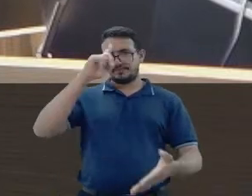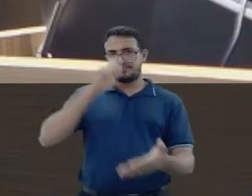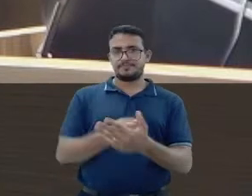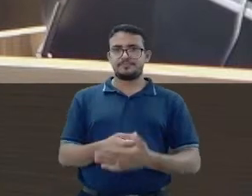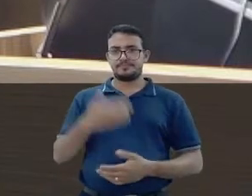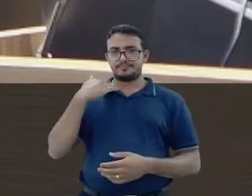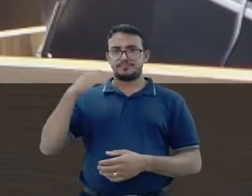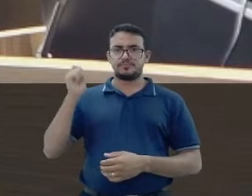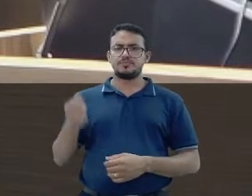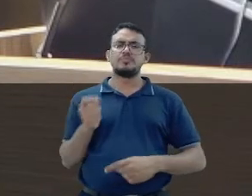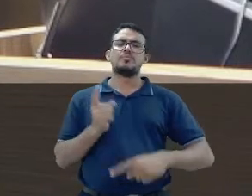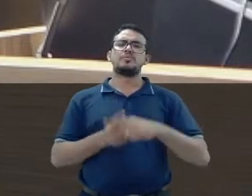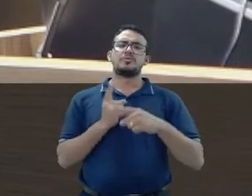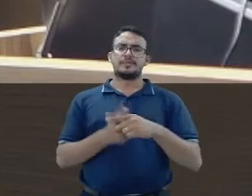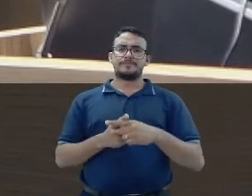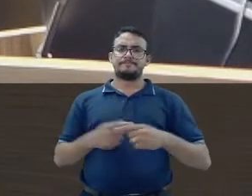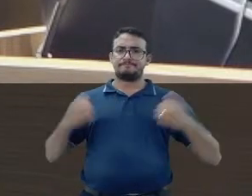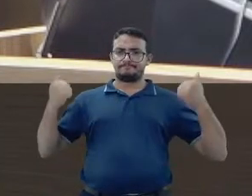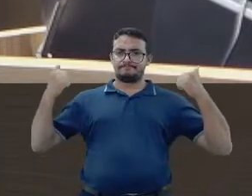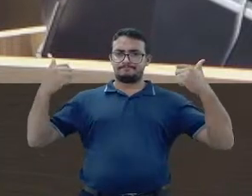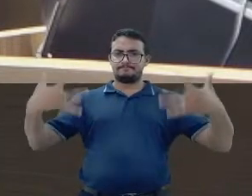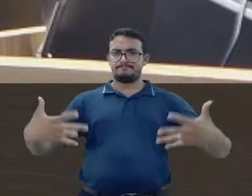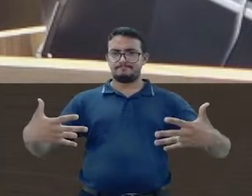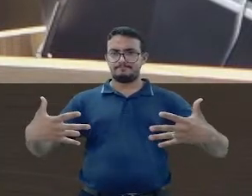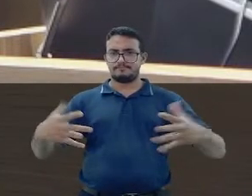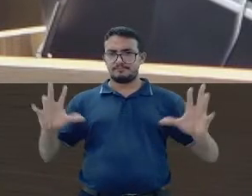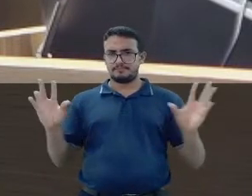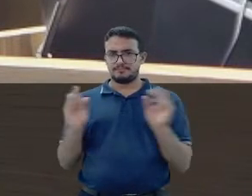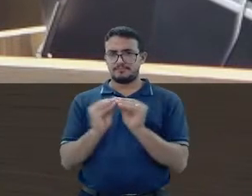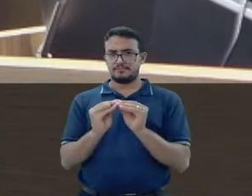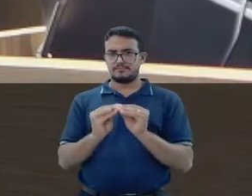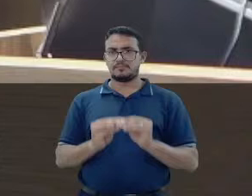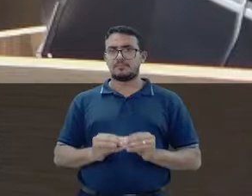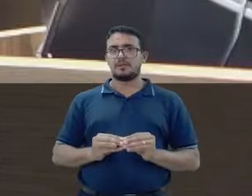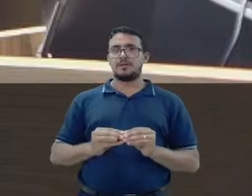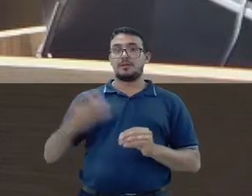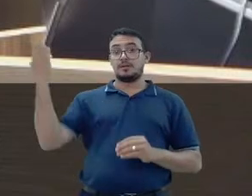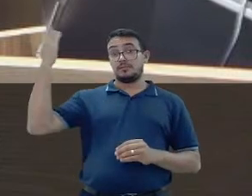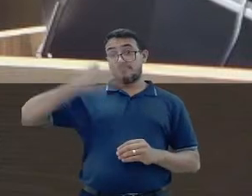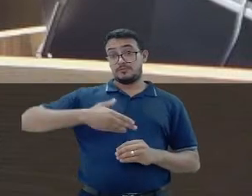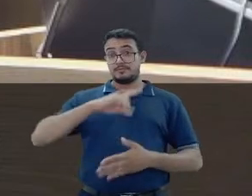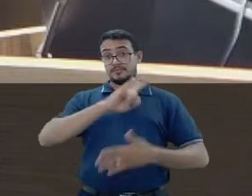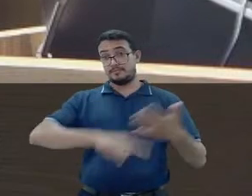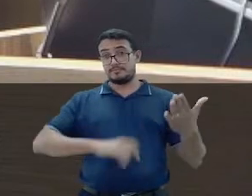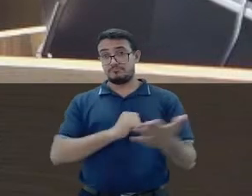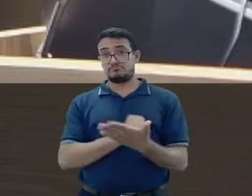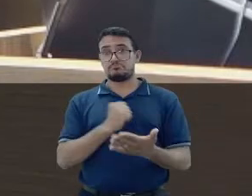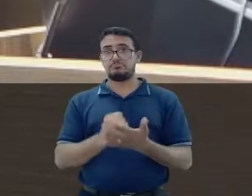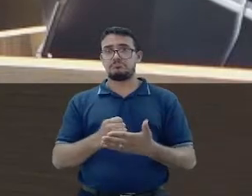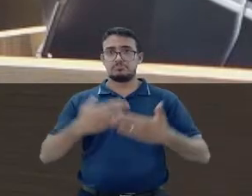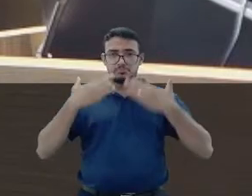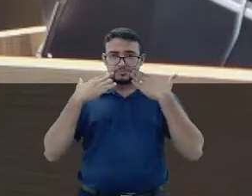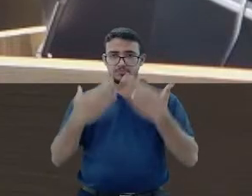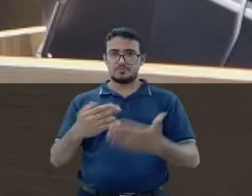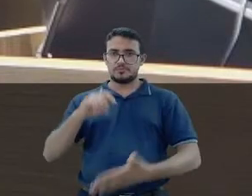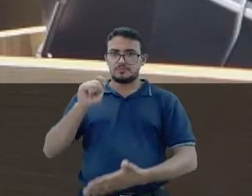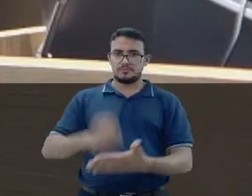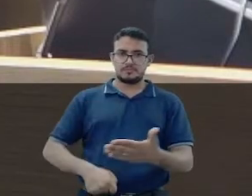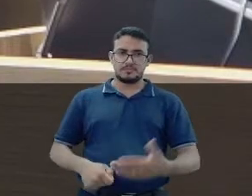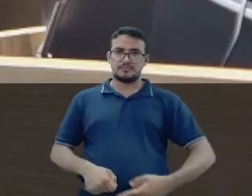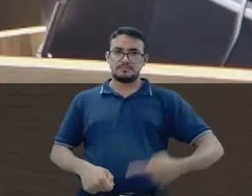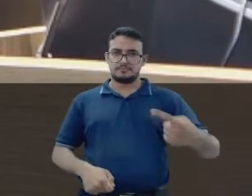seguintes fundamentos. Em síntese, a prova documental evidencia que o contrato entre a primeira e a